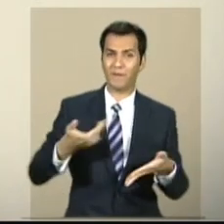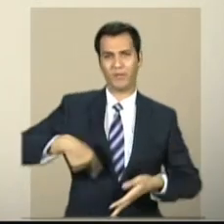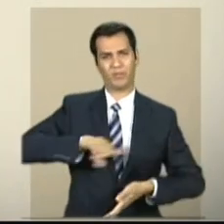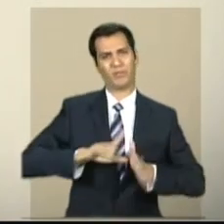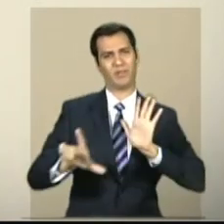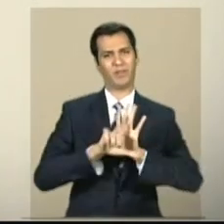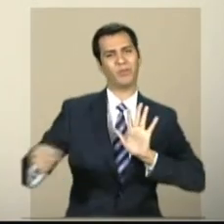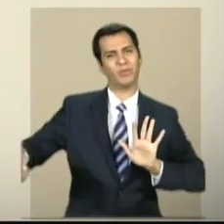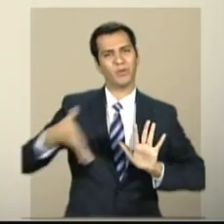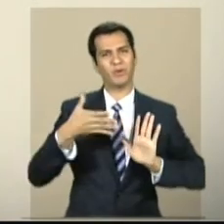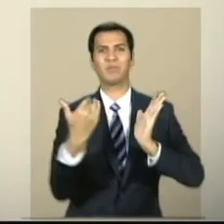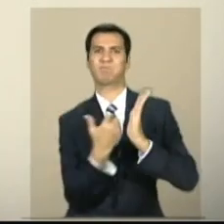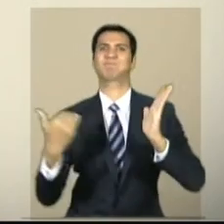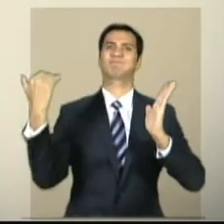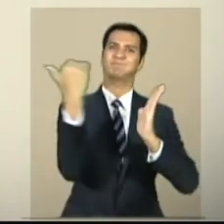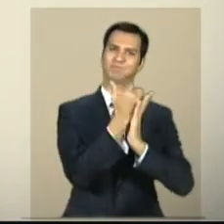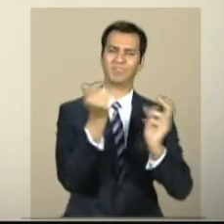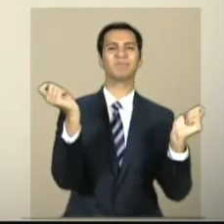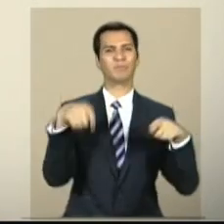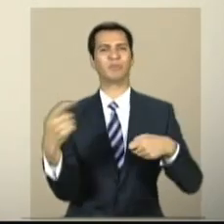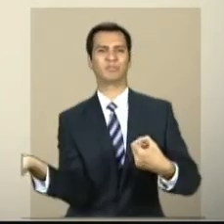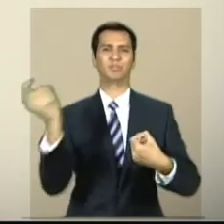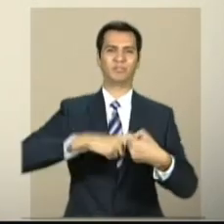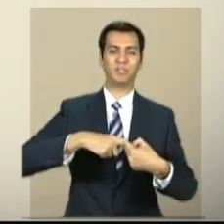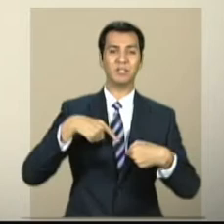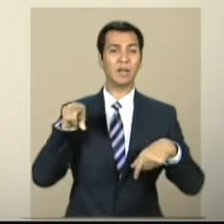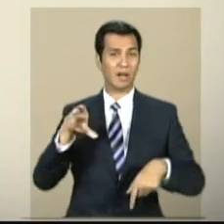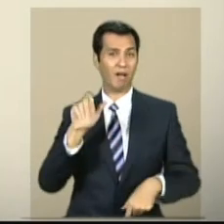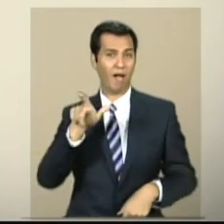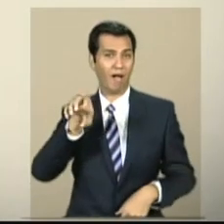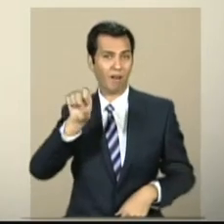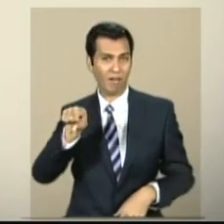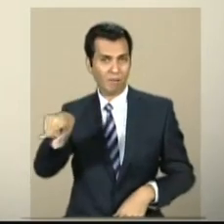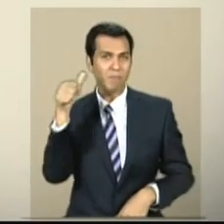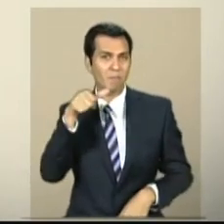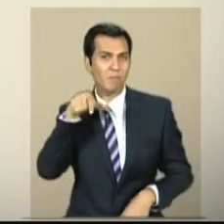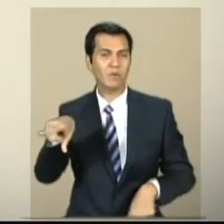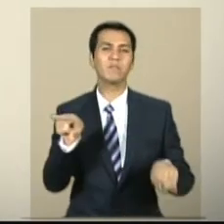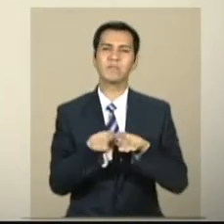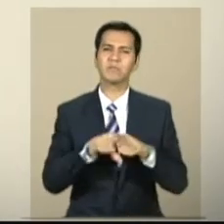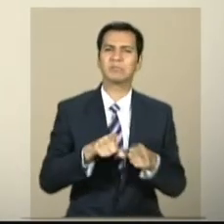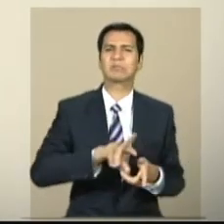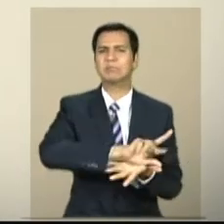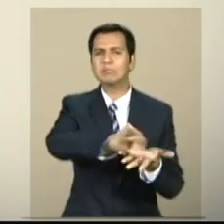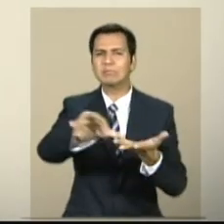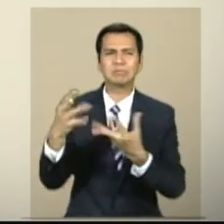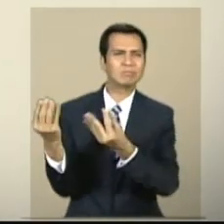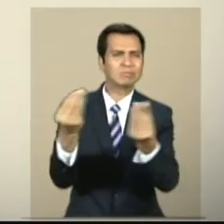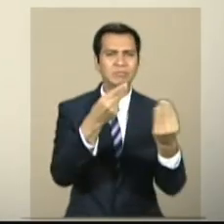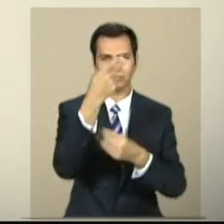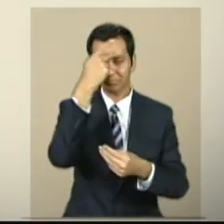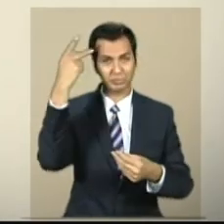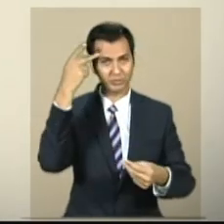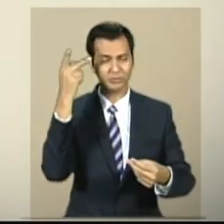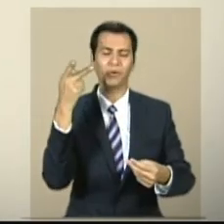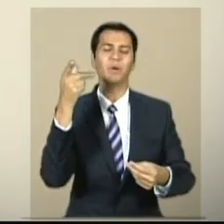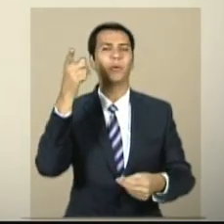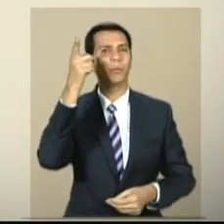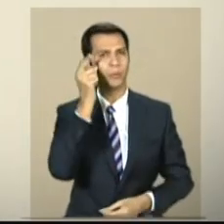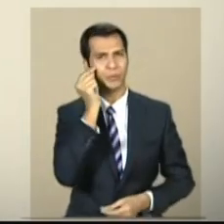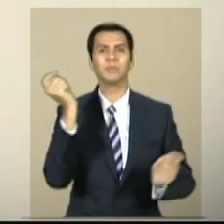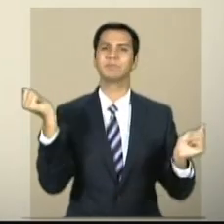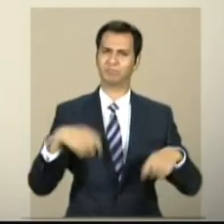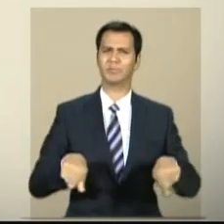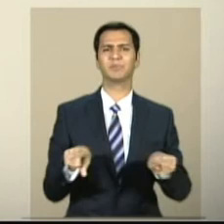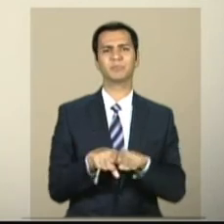a Carla Pinheiro e milhares de pequenos empreendedores podem ficar tranquilos, porque além de se